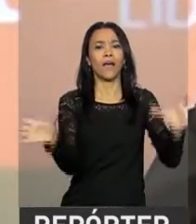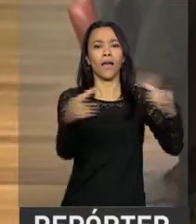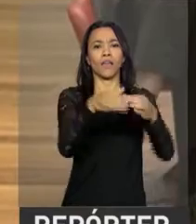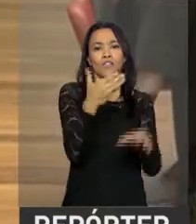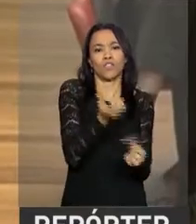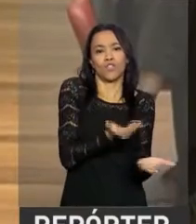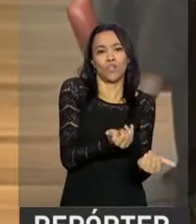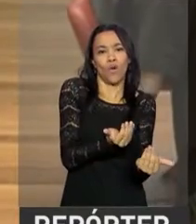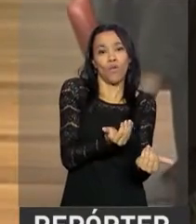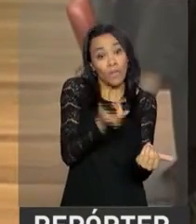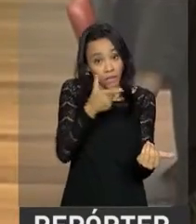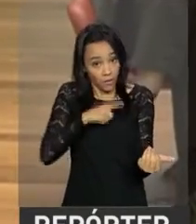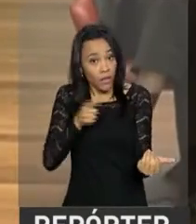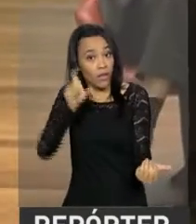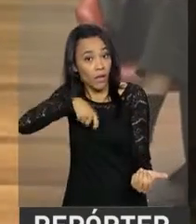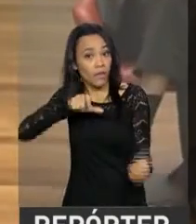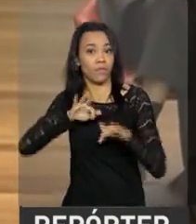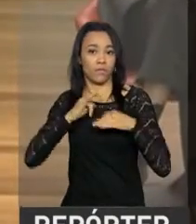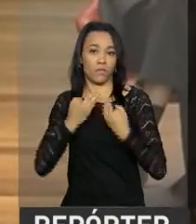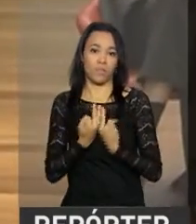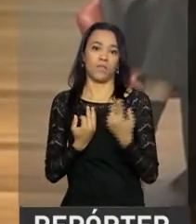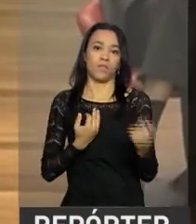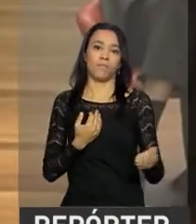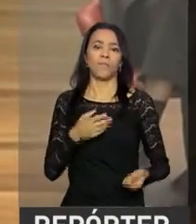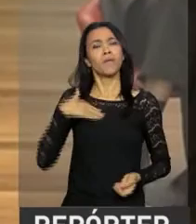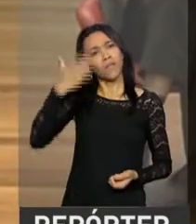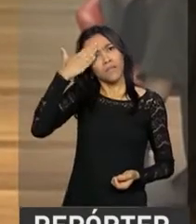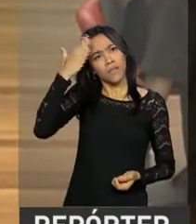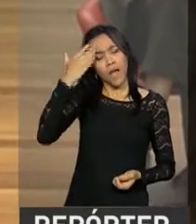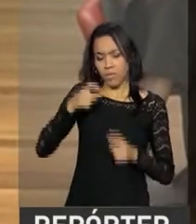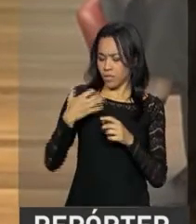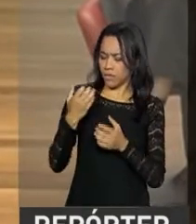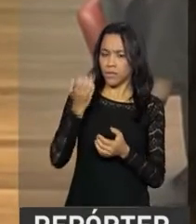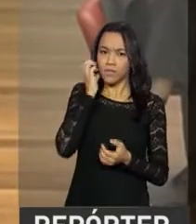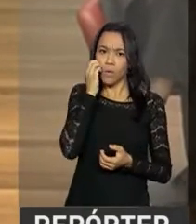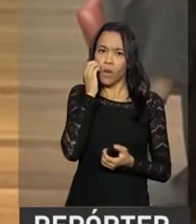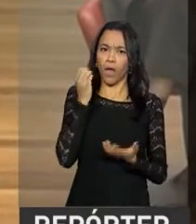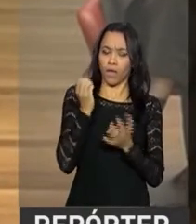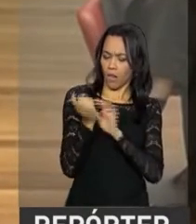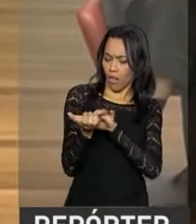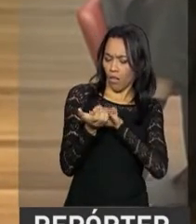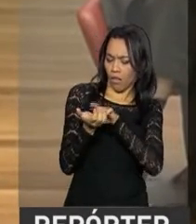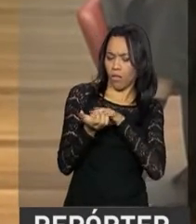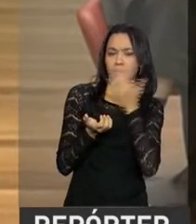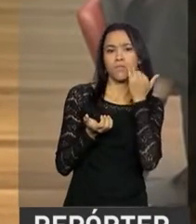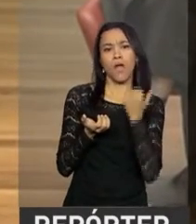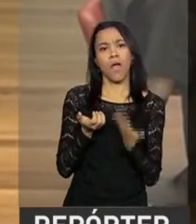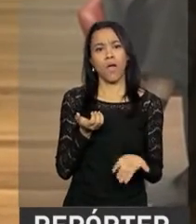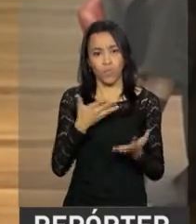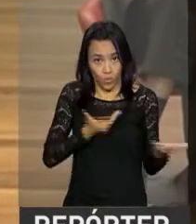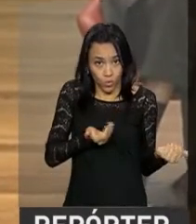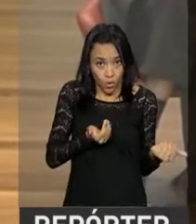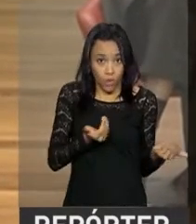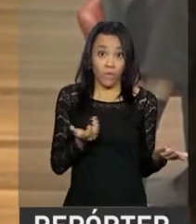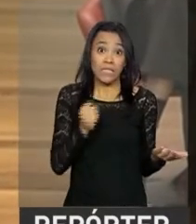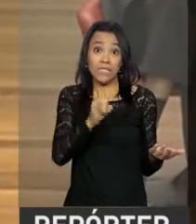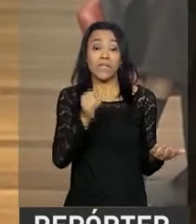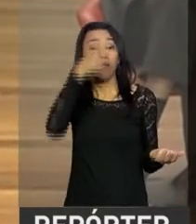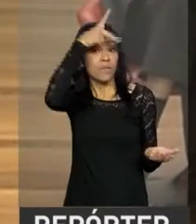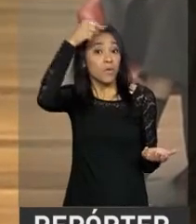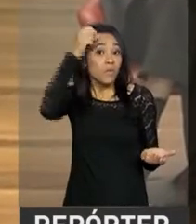família eles têm potencial e sólido com os celulares não têm oportunidade se nós damos oportunidade a prefeitura dá